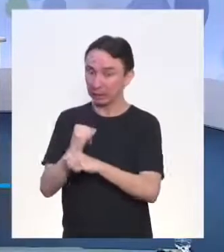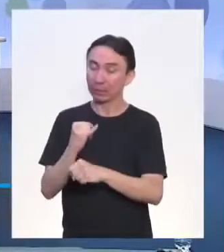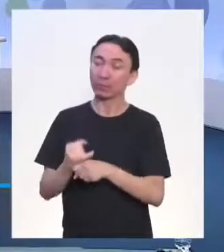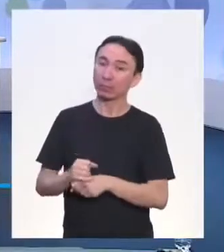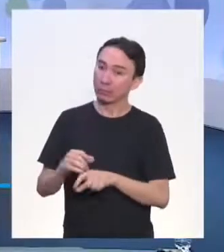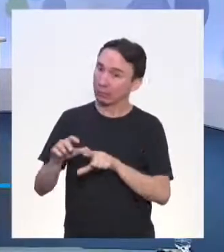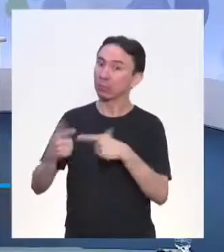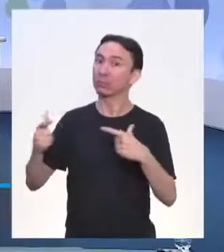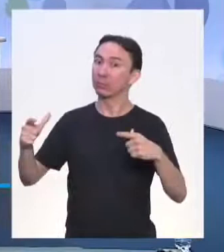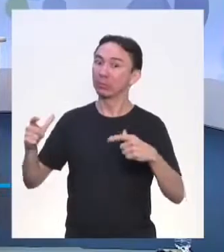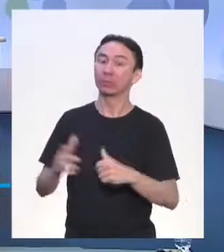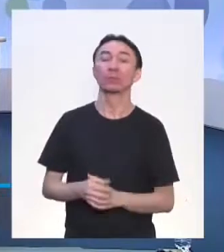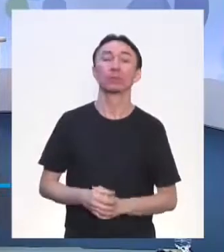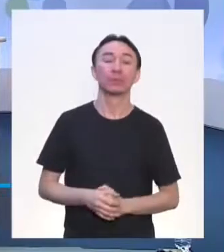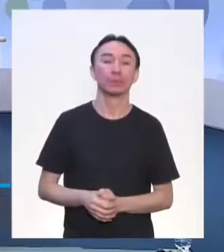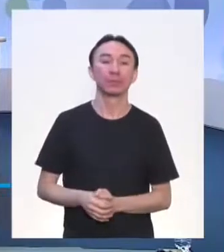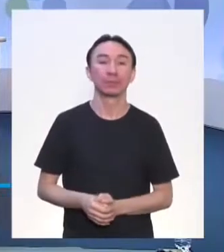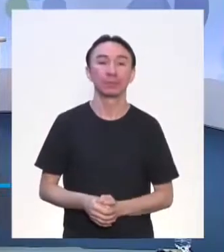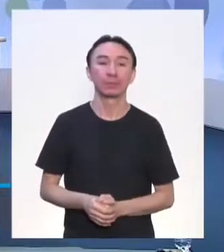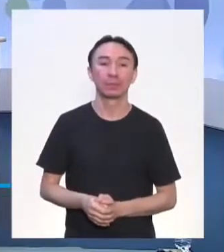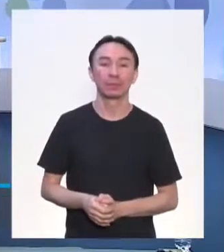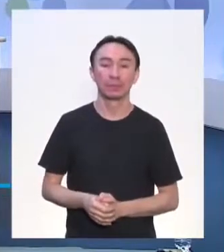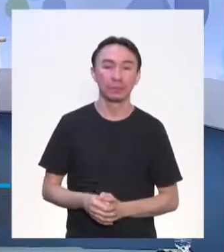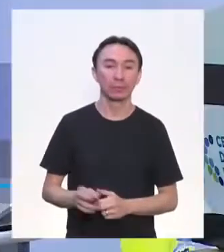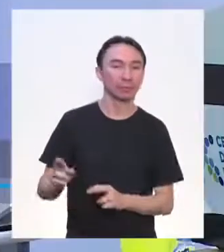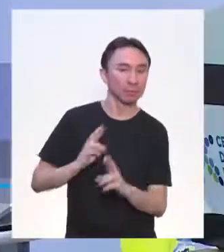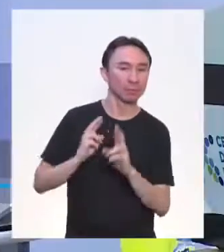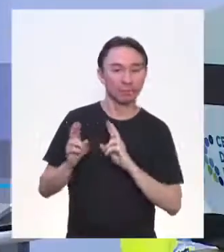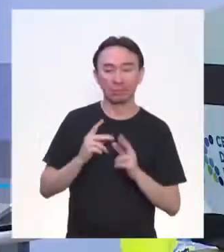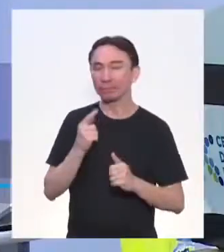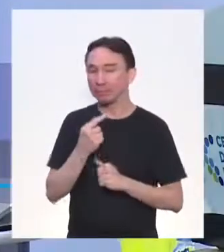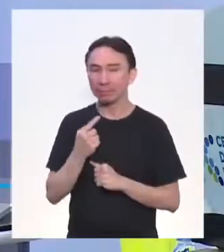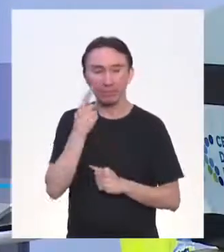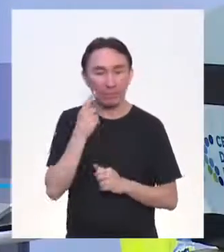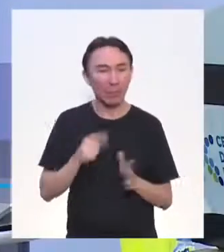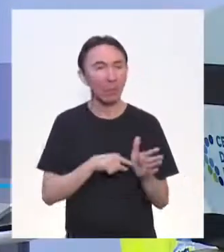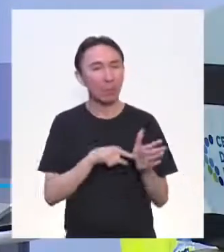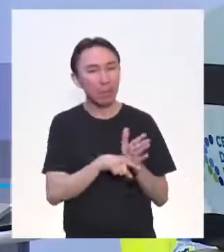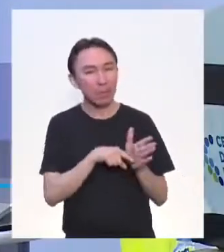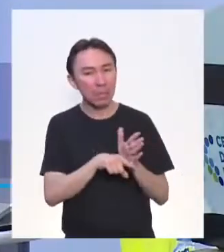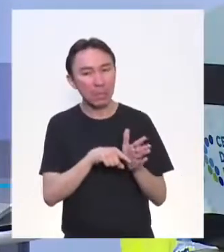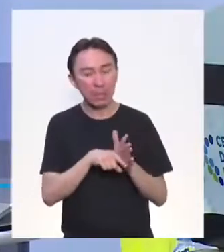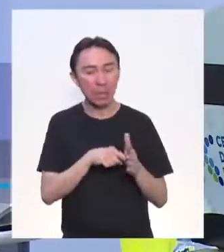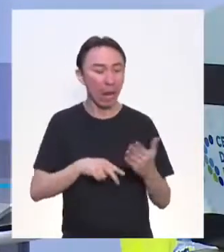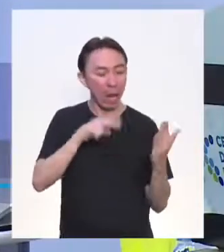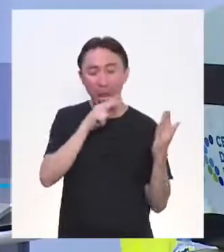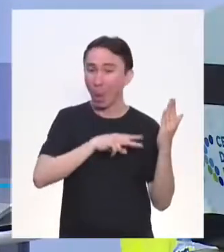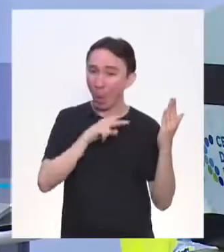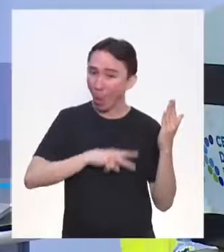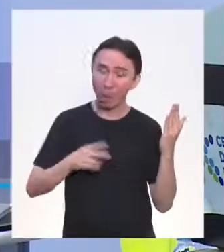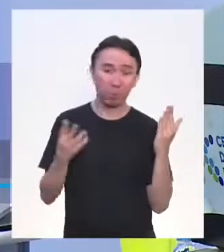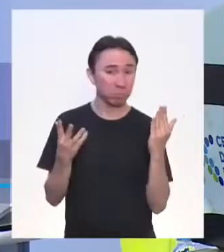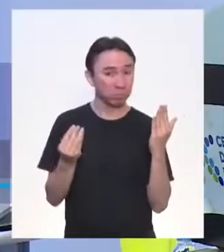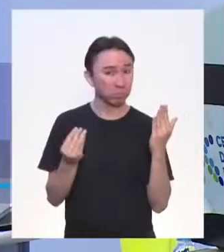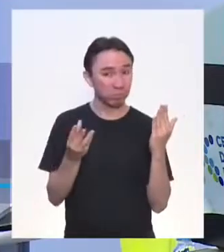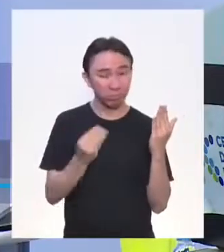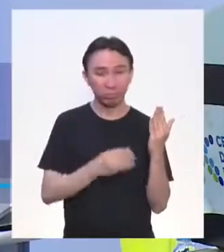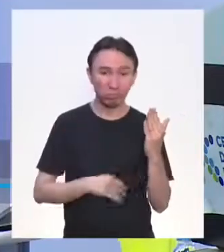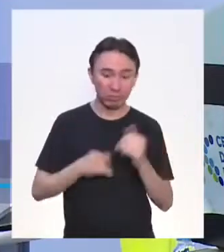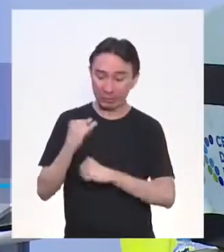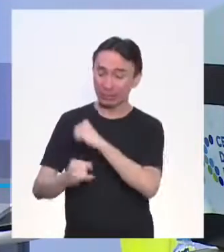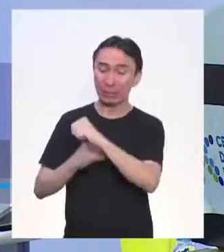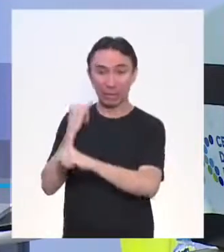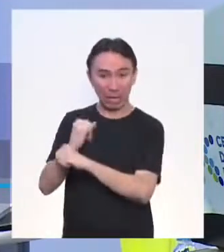vezes. Vamos lá, pessoal. Pesquisa. Muita leitura. Internet, leitura